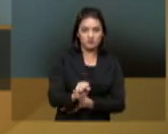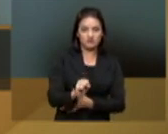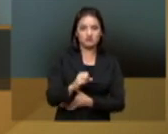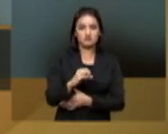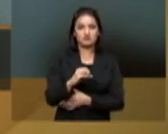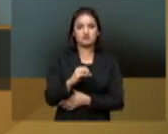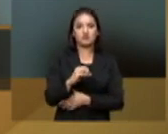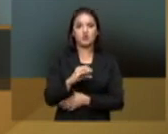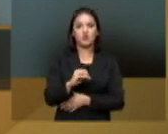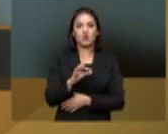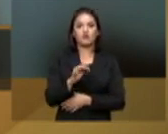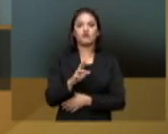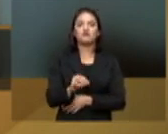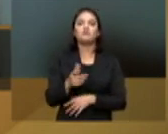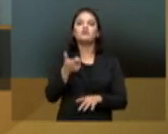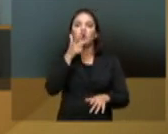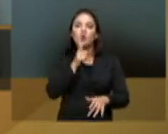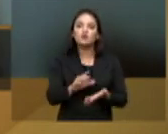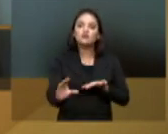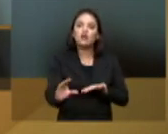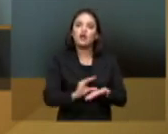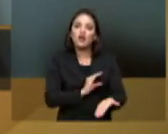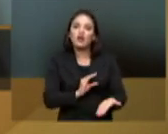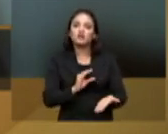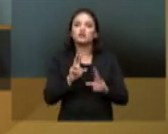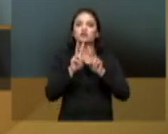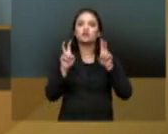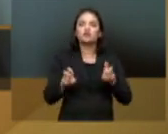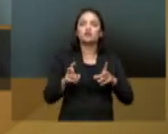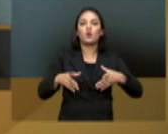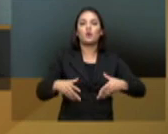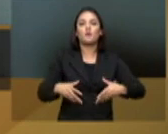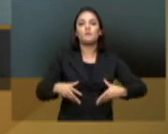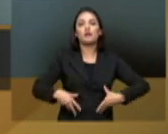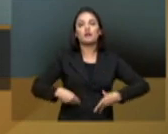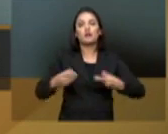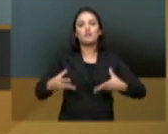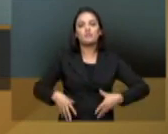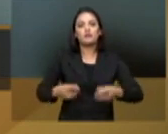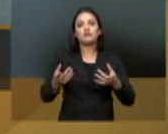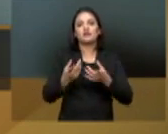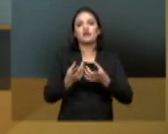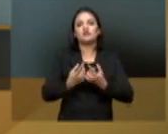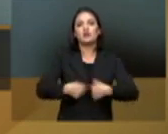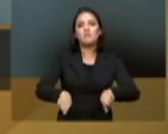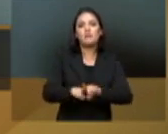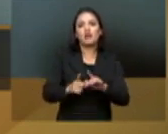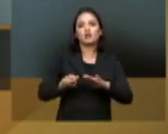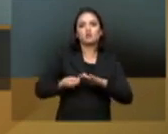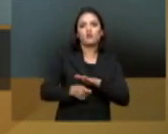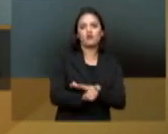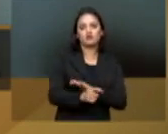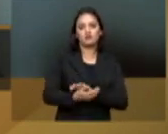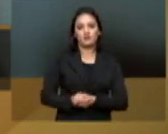COFINS, créditos em relação a despesas financeiras decorrentes de empréstimos e financiamento.